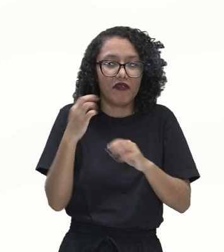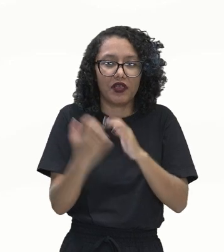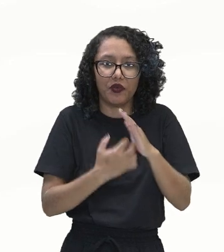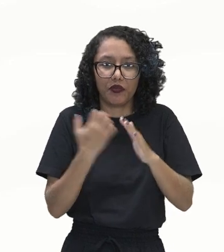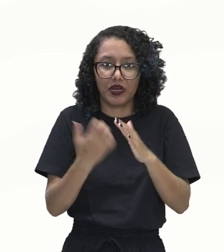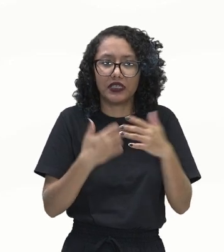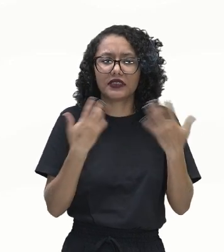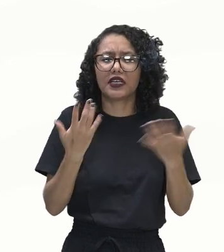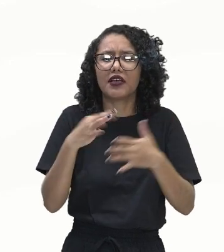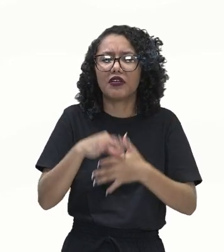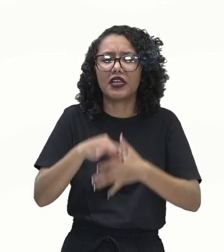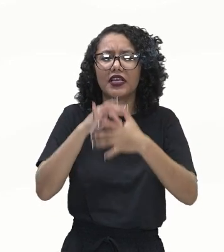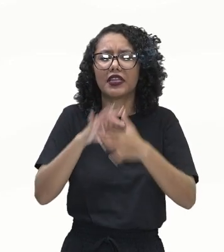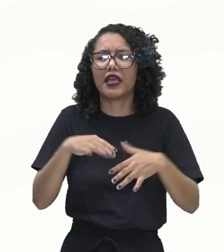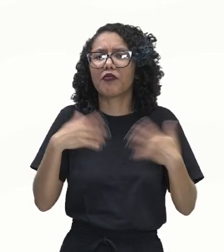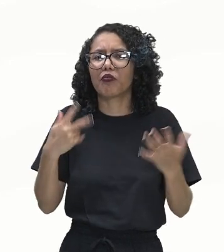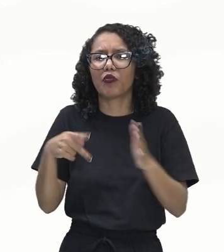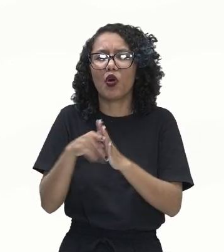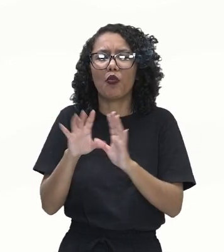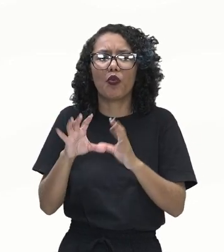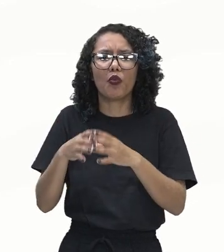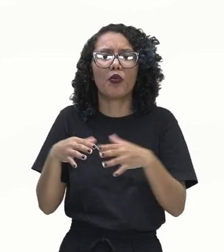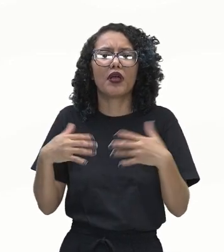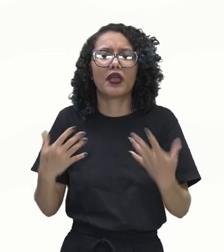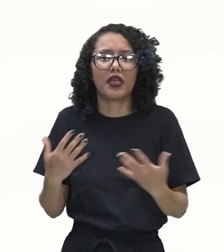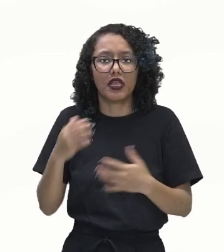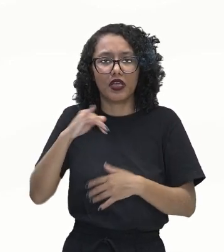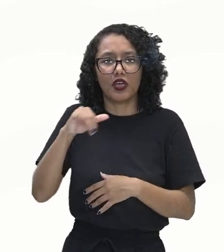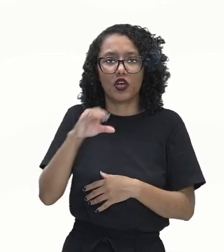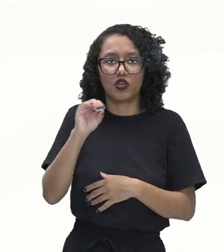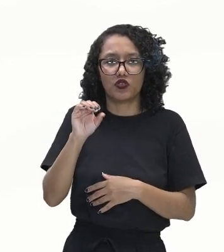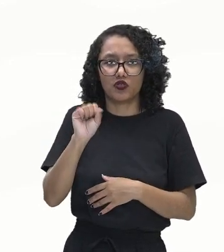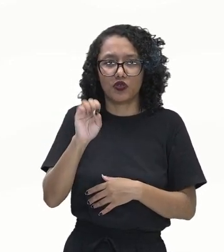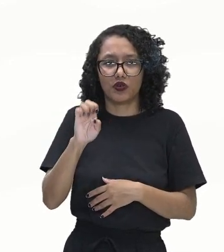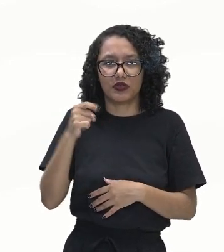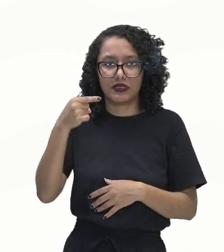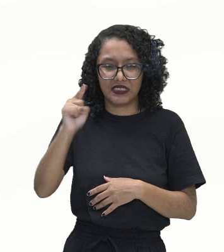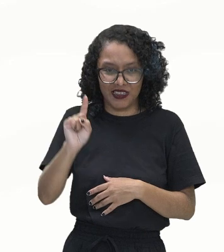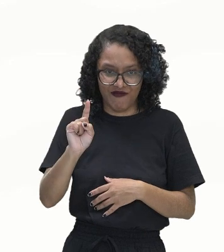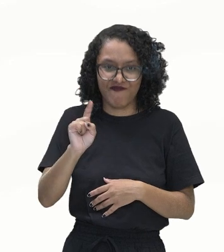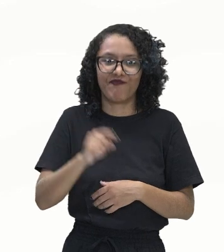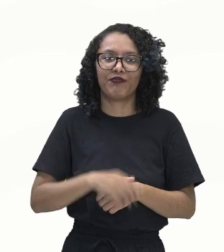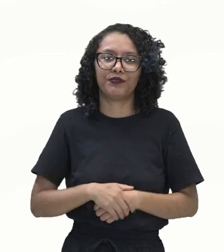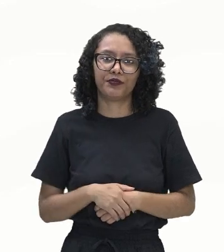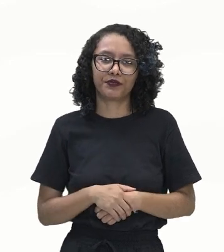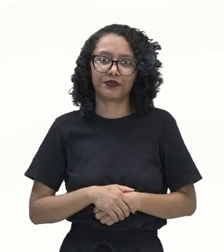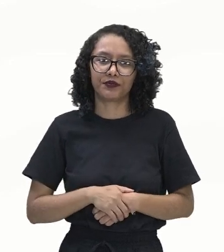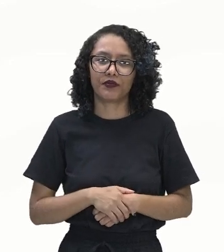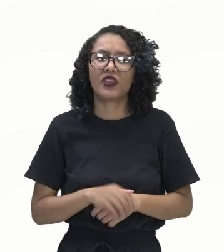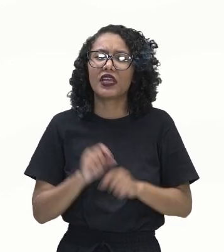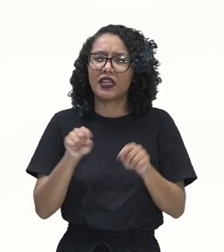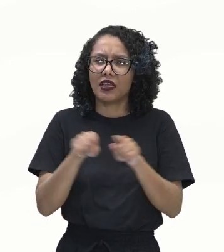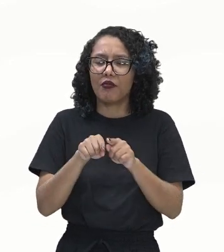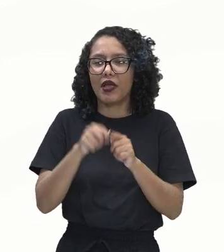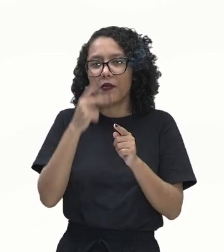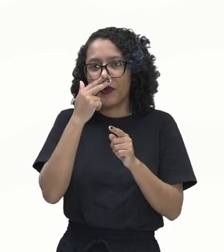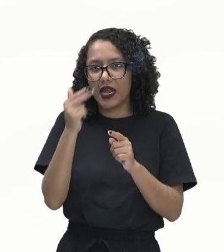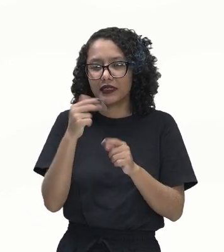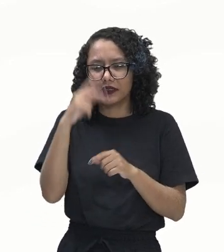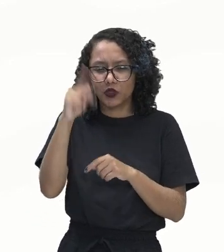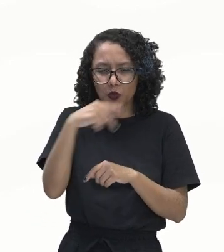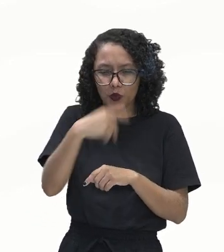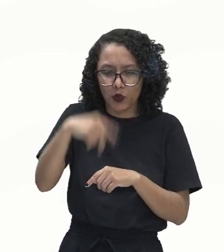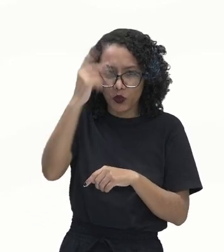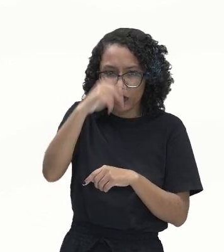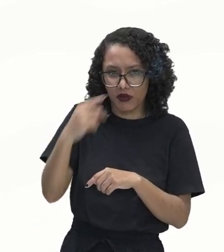José Maria. José Maria era considerado um beato, um curandeiro também, e ele